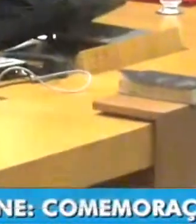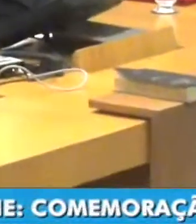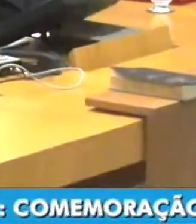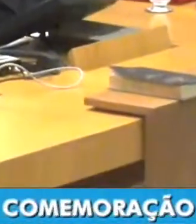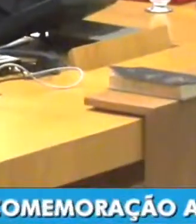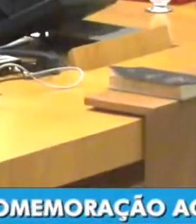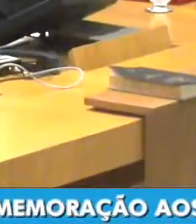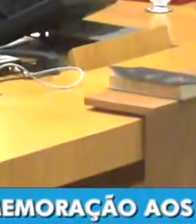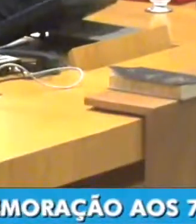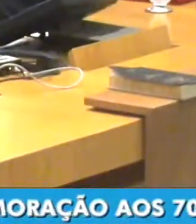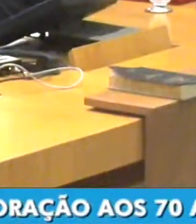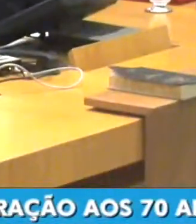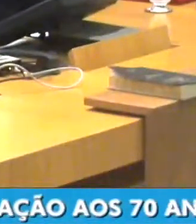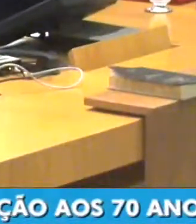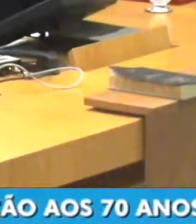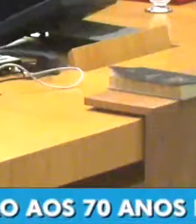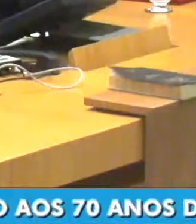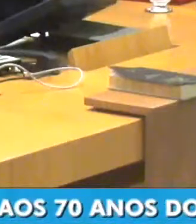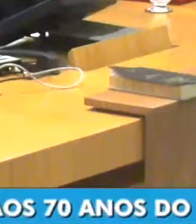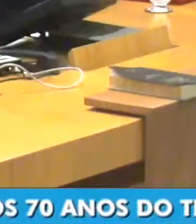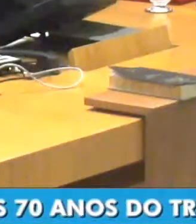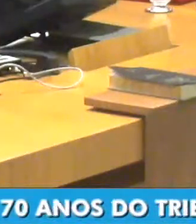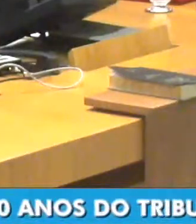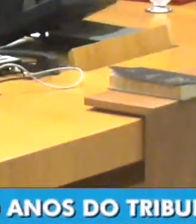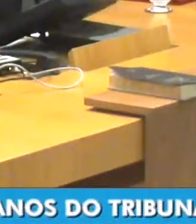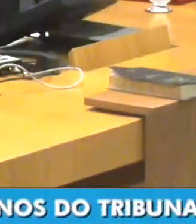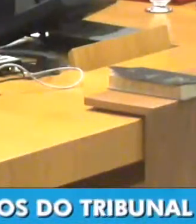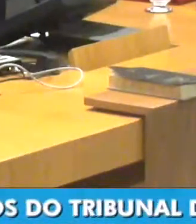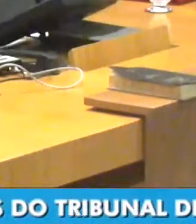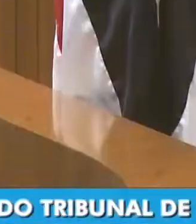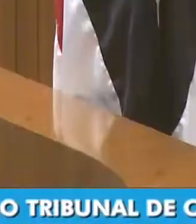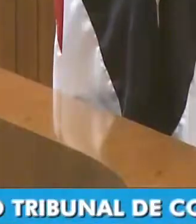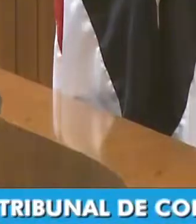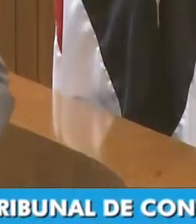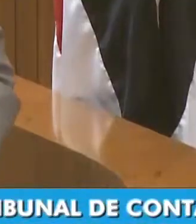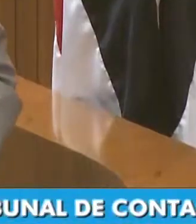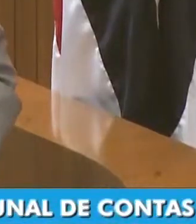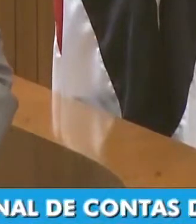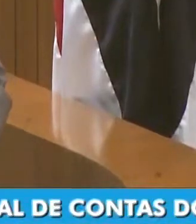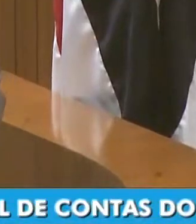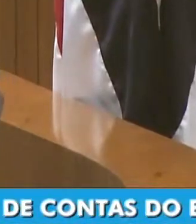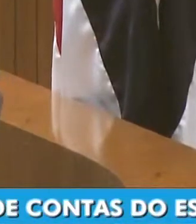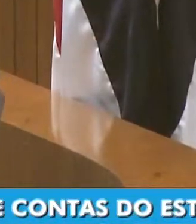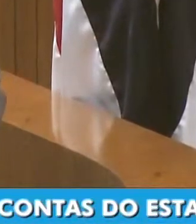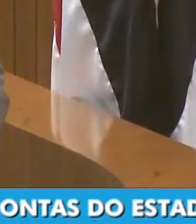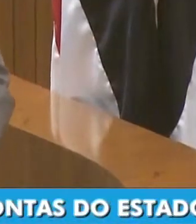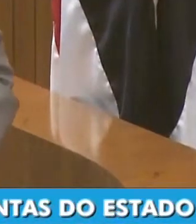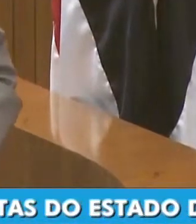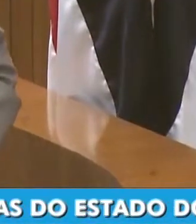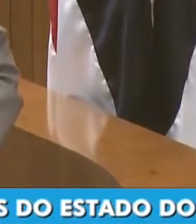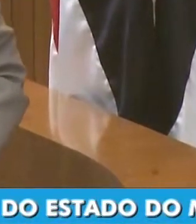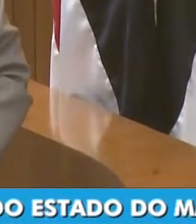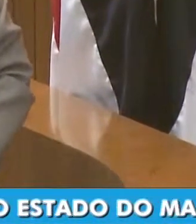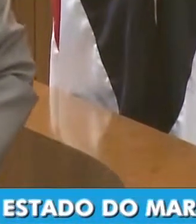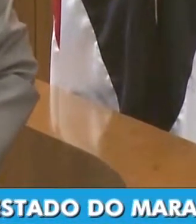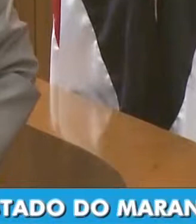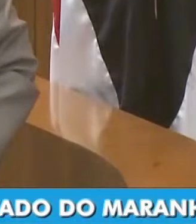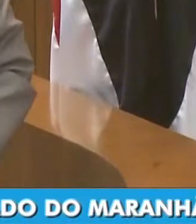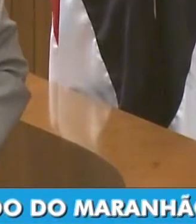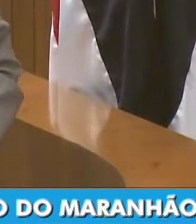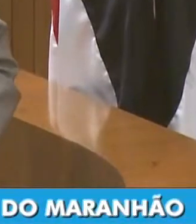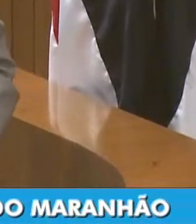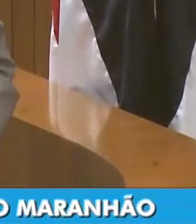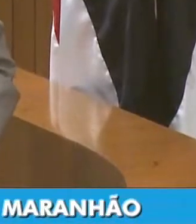Excelentíssimo senhor deputado Otelino, em quem cumprimento as demais autoridades presentes na mesa, em especial o doutor